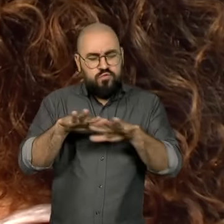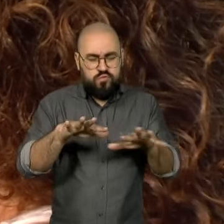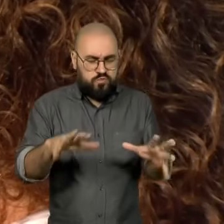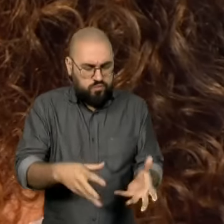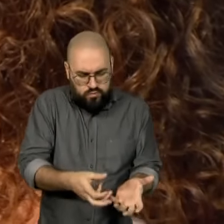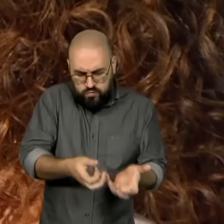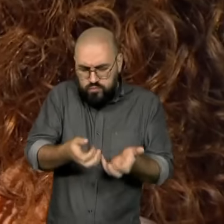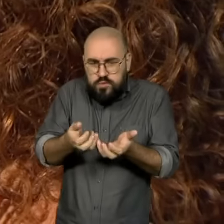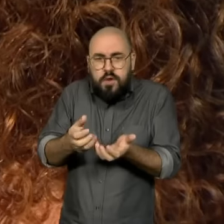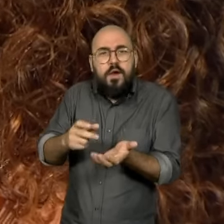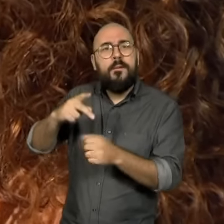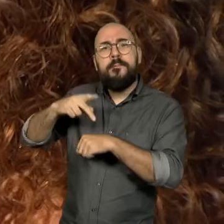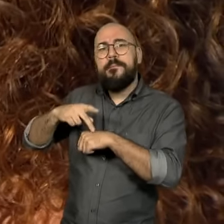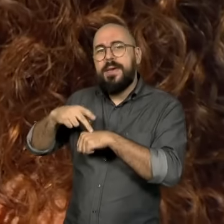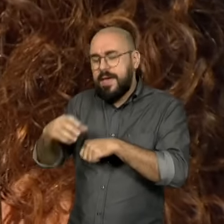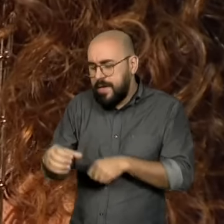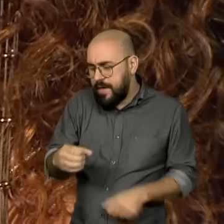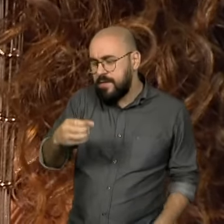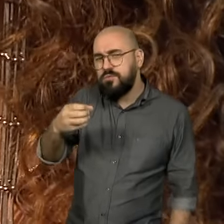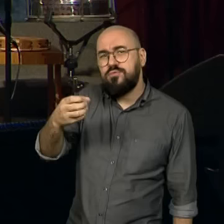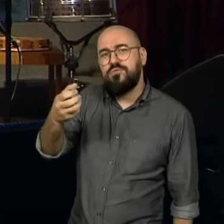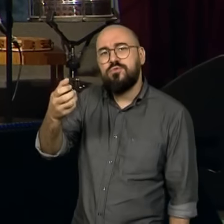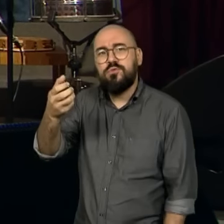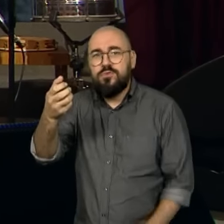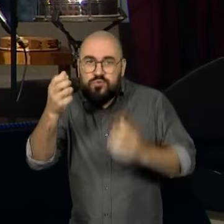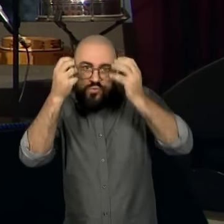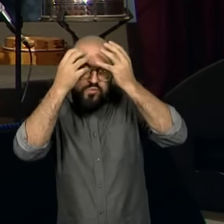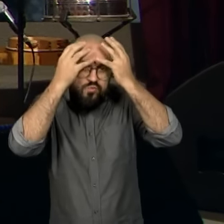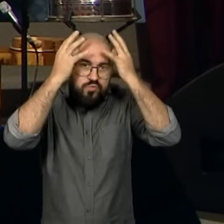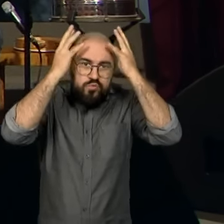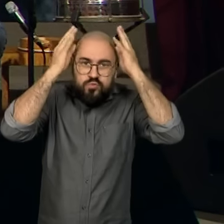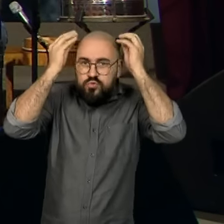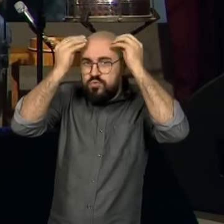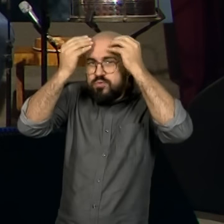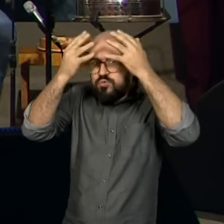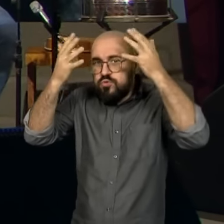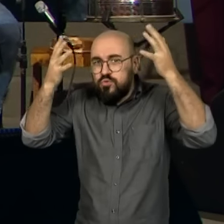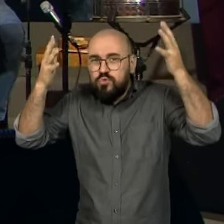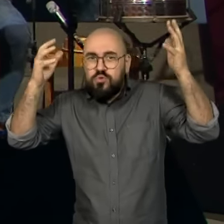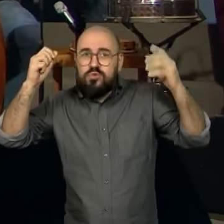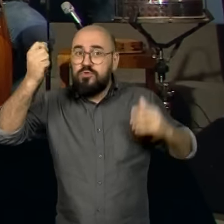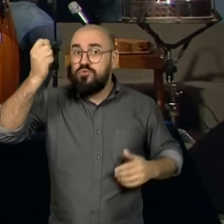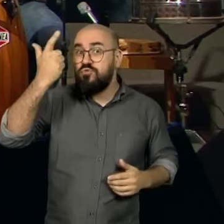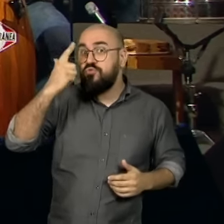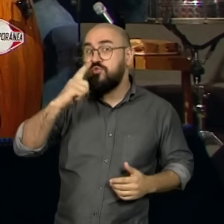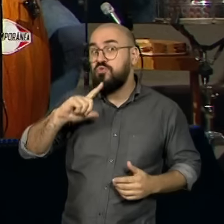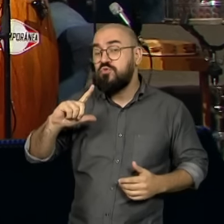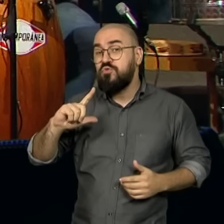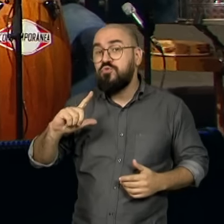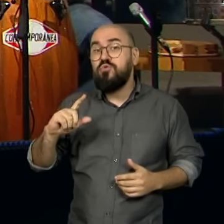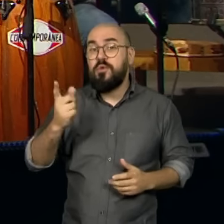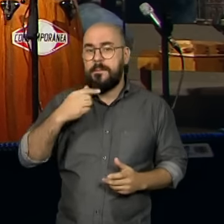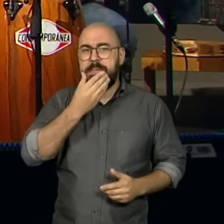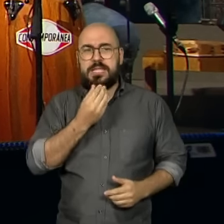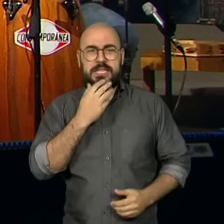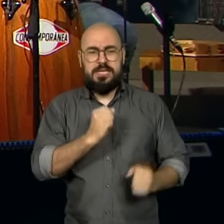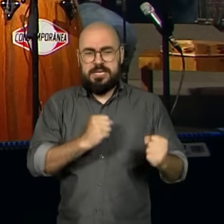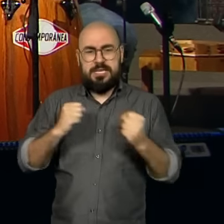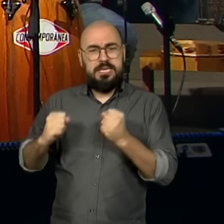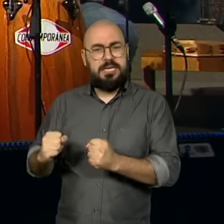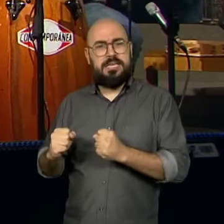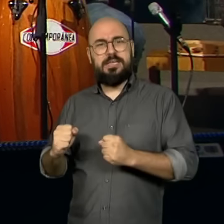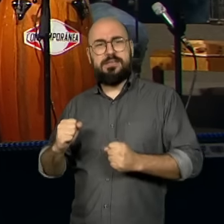rio. Coroa reluzente, todo ouro sobre o azul. Menino onipotente, meio